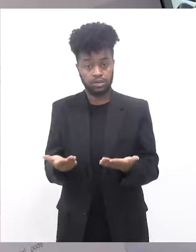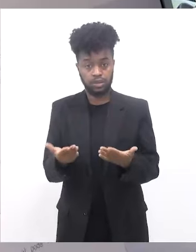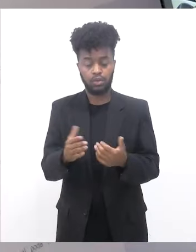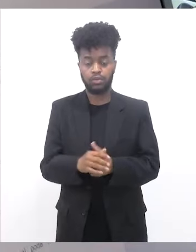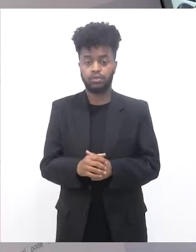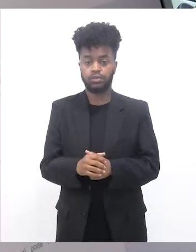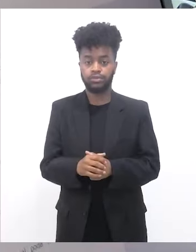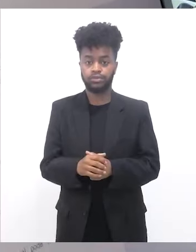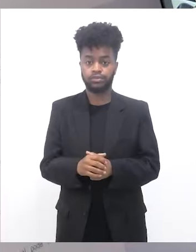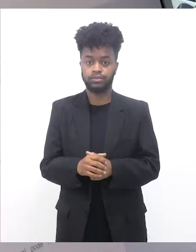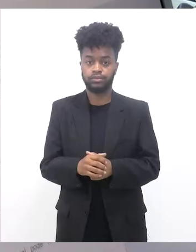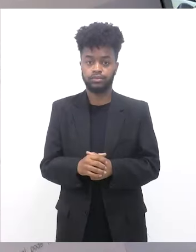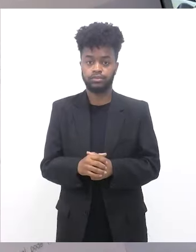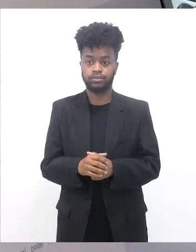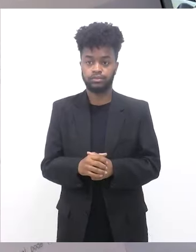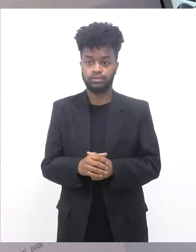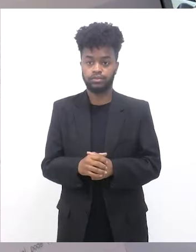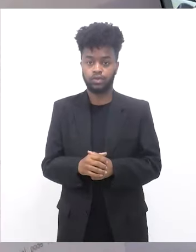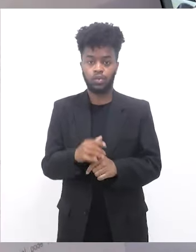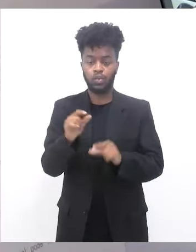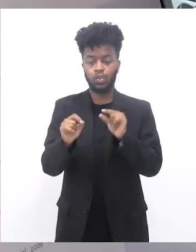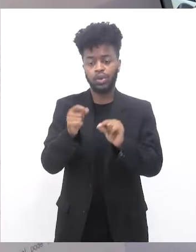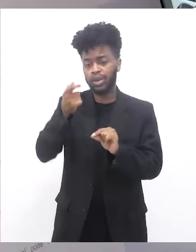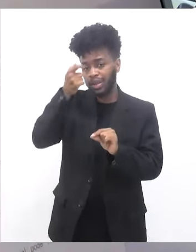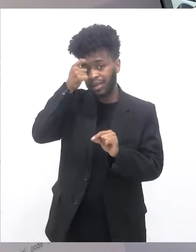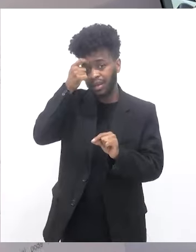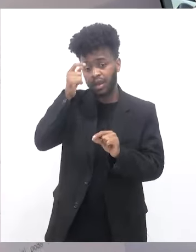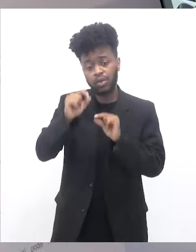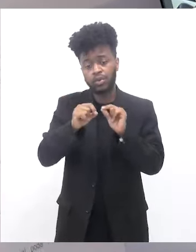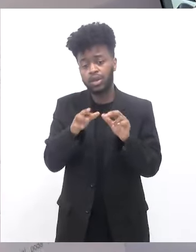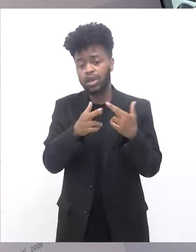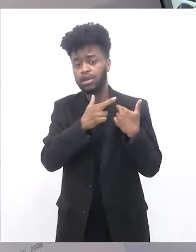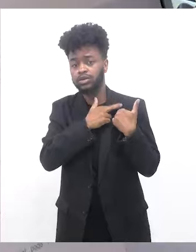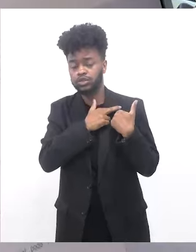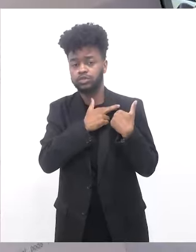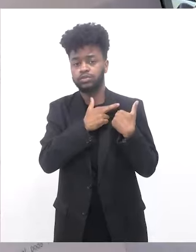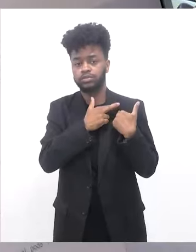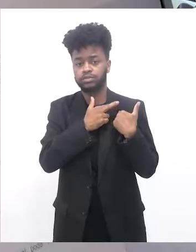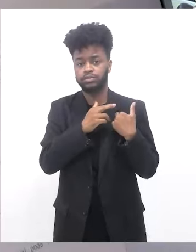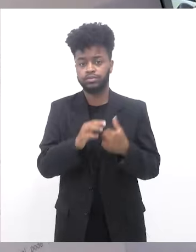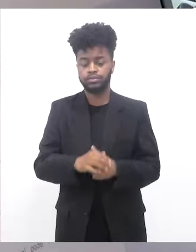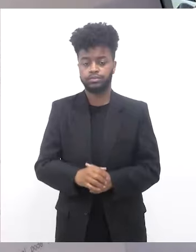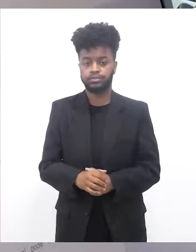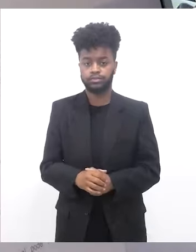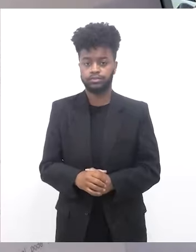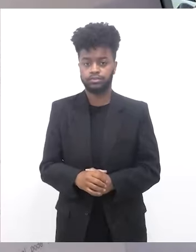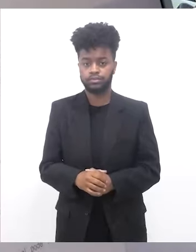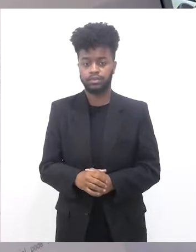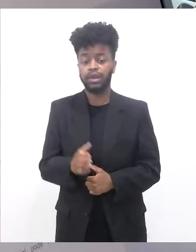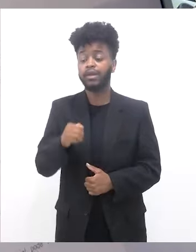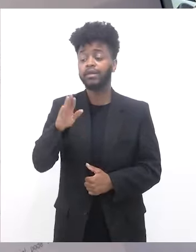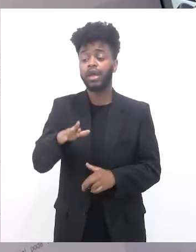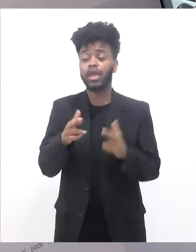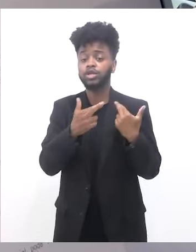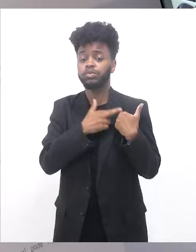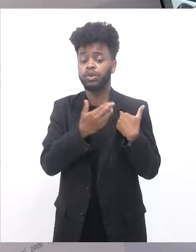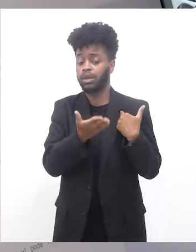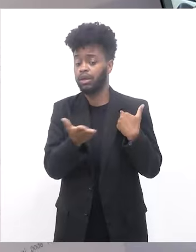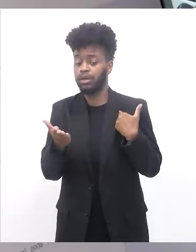Então, a mentalidade, né? A responsabilidade dessa criança é de